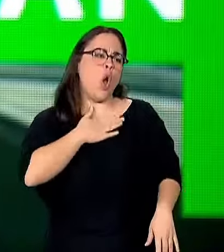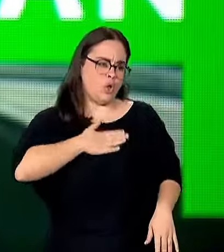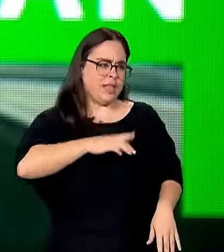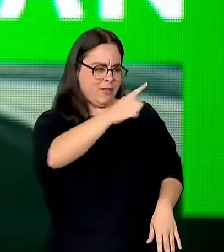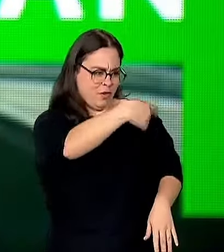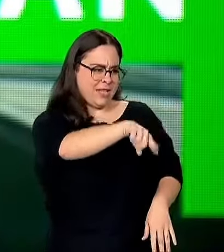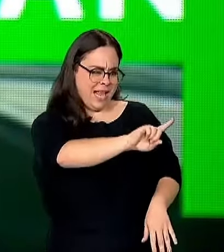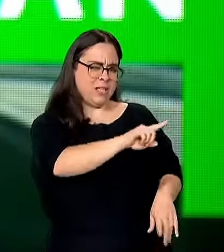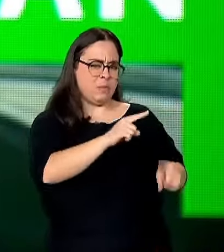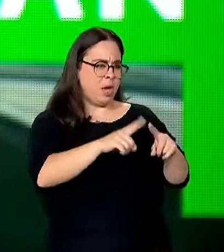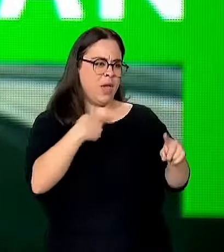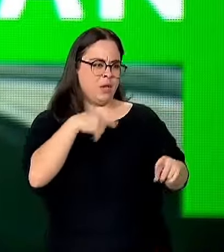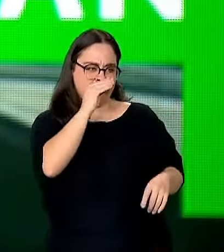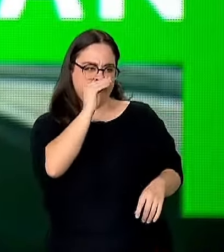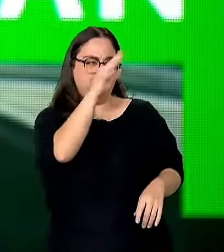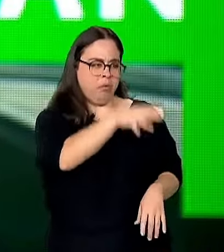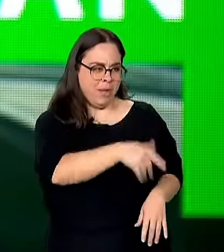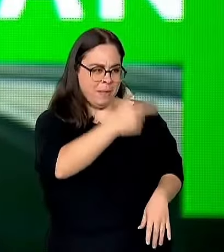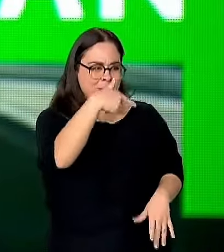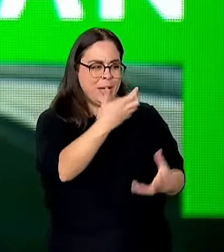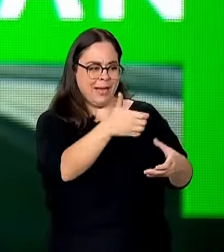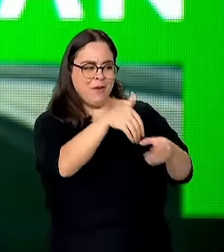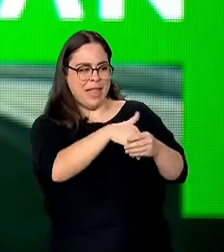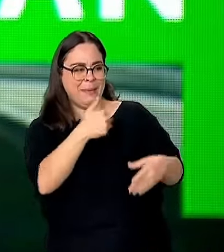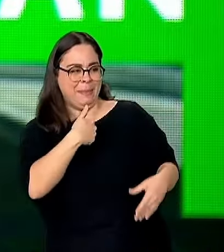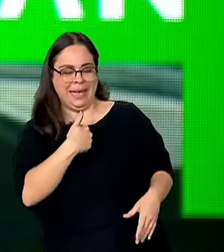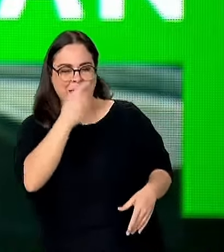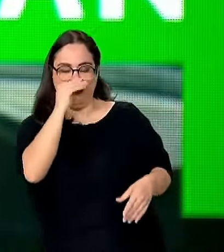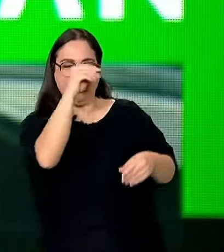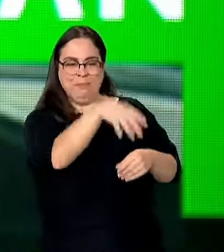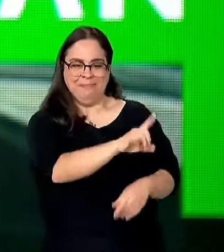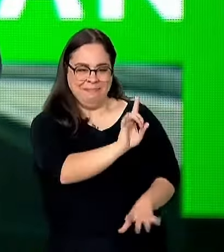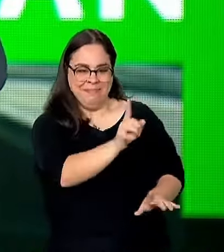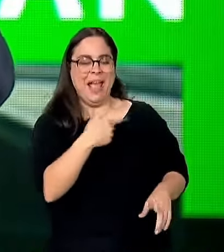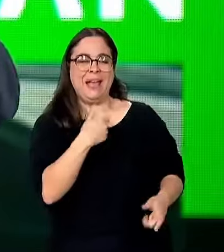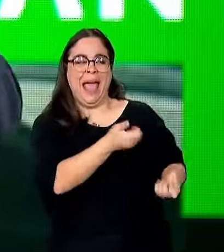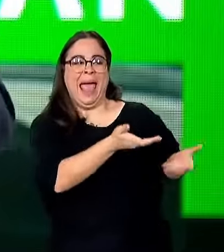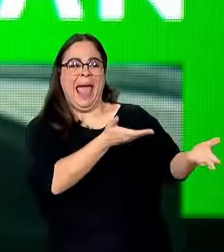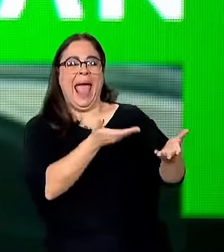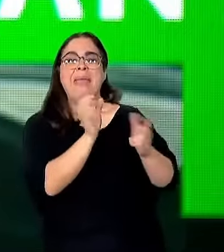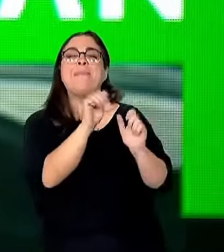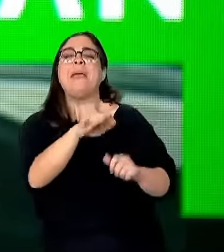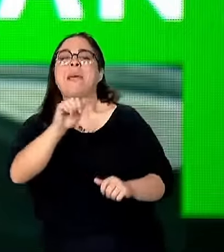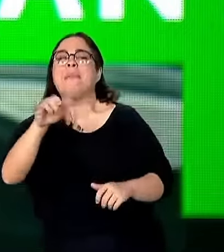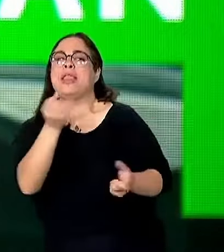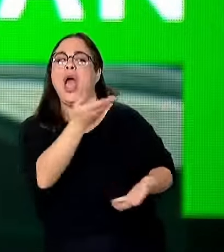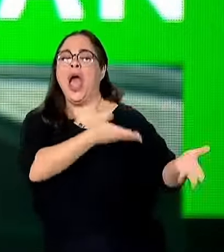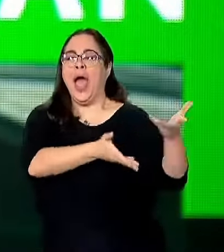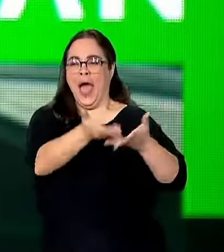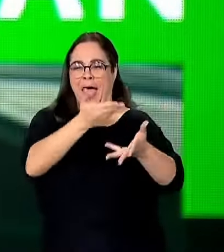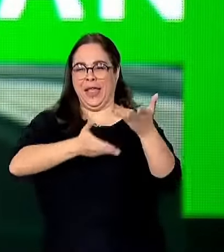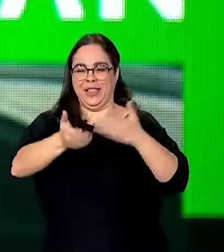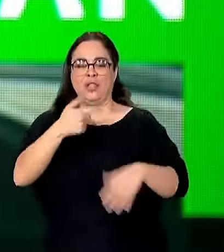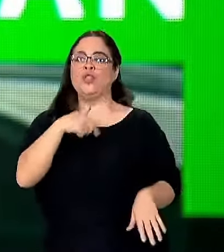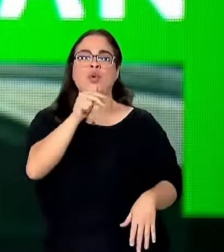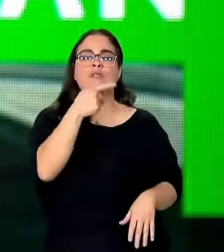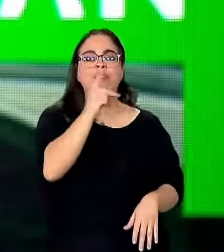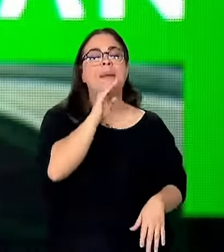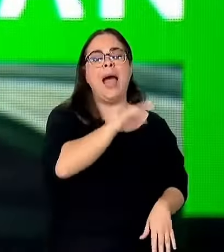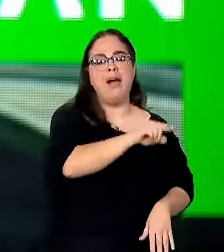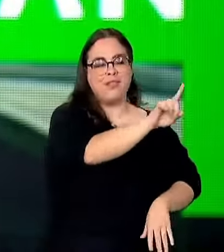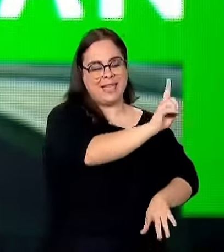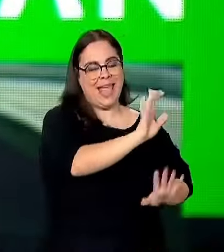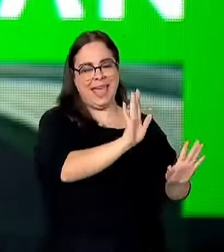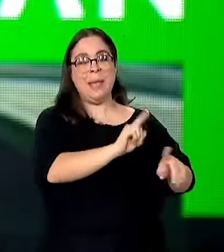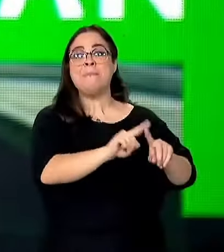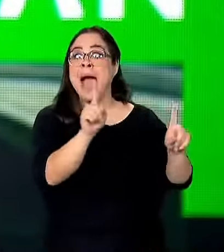vocês, porque eu não desprezo possíveis eleitores. Eu trato bem todo mundo. Eu certamente vou tratar bem. Mas o que